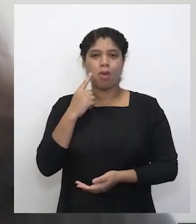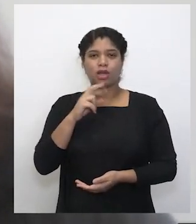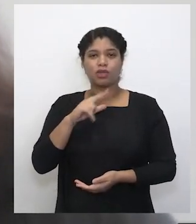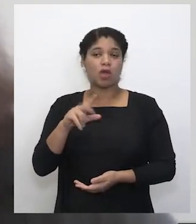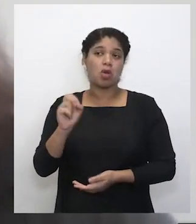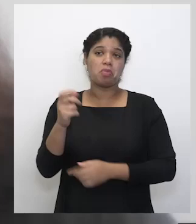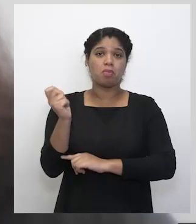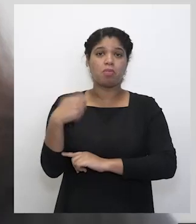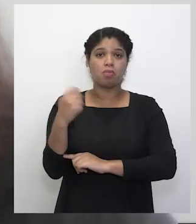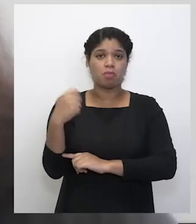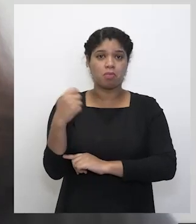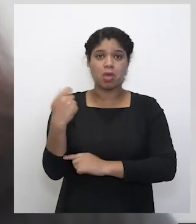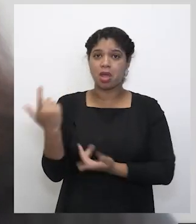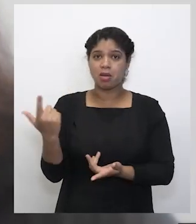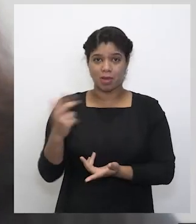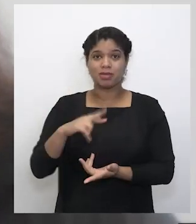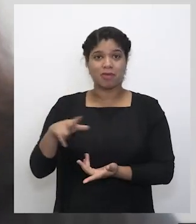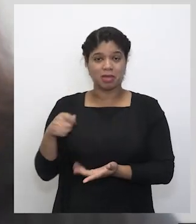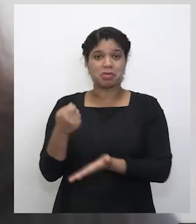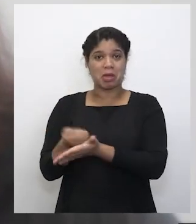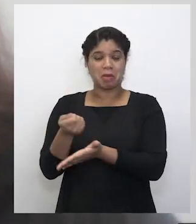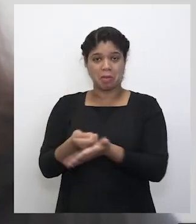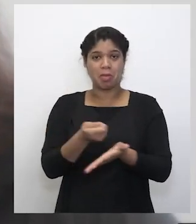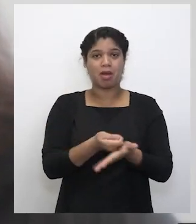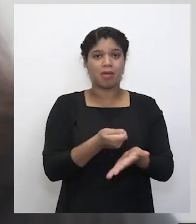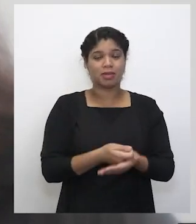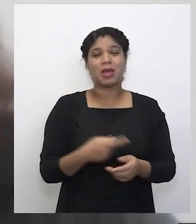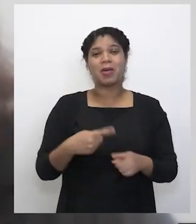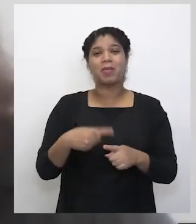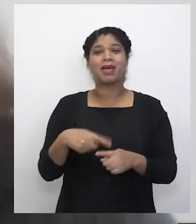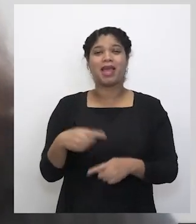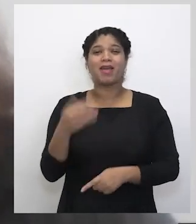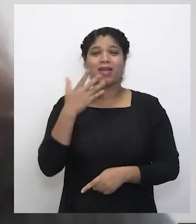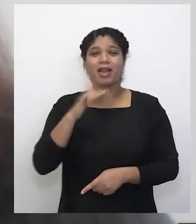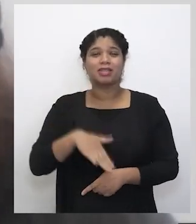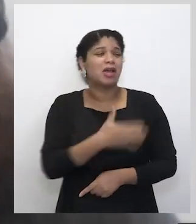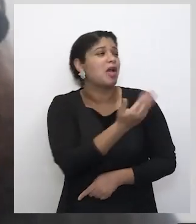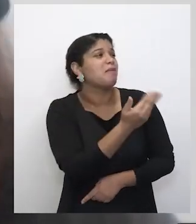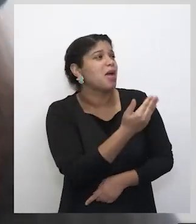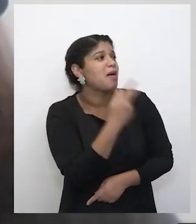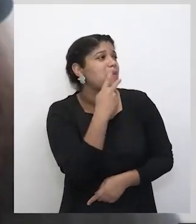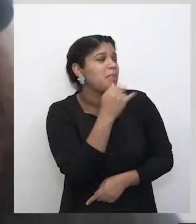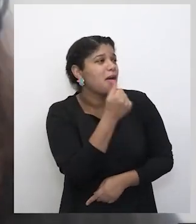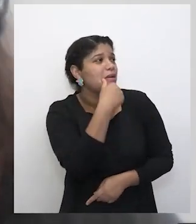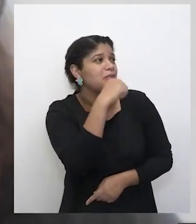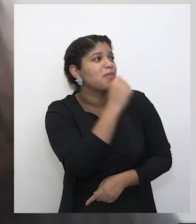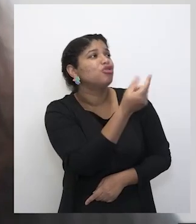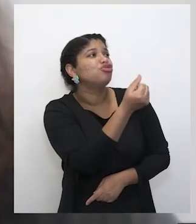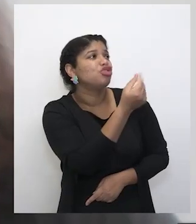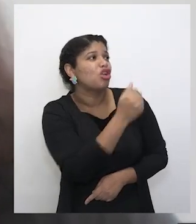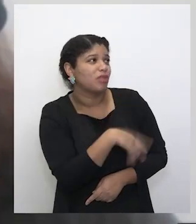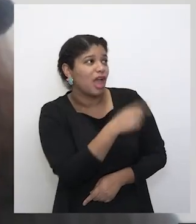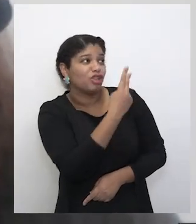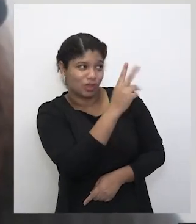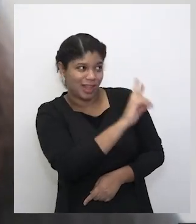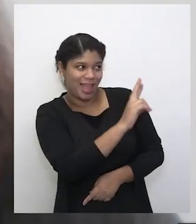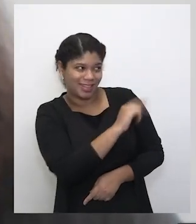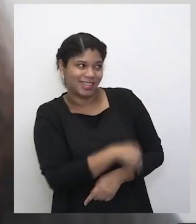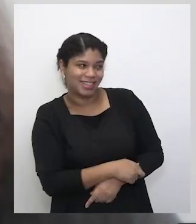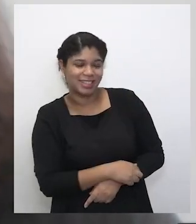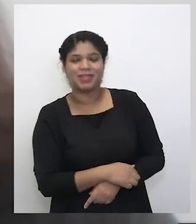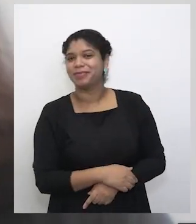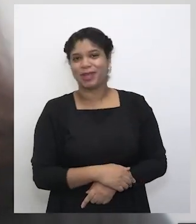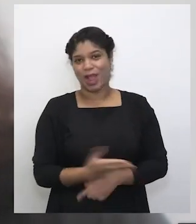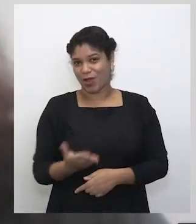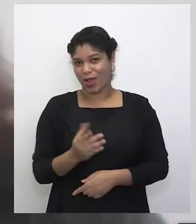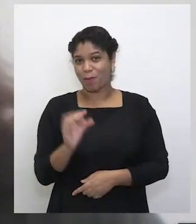pipa, 1001 coisas, né? Eles estão sempre pedindo R$1, agora acho que nem pede mais nem moeda, né? R$1, R$2, porque já